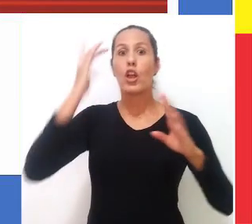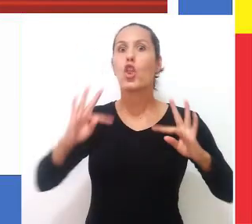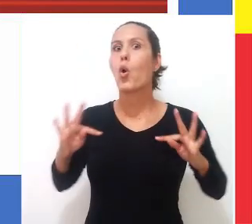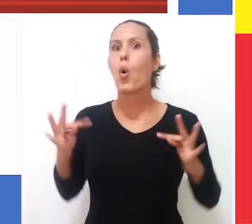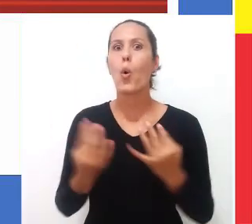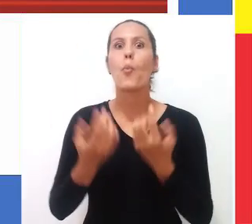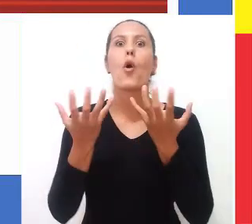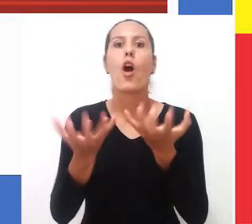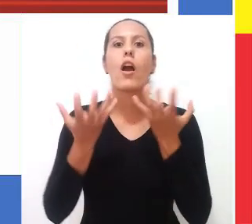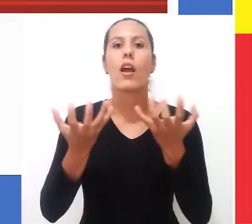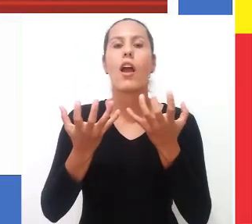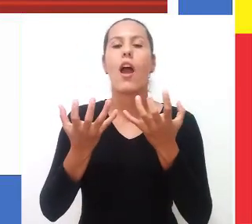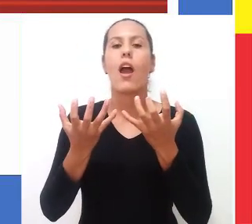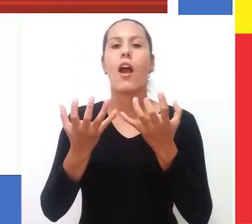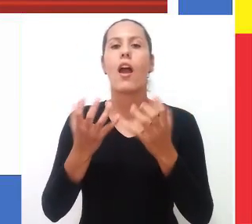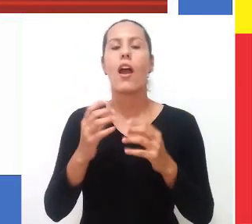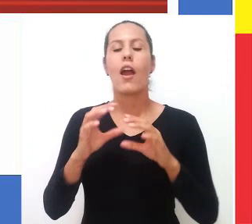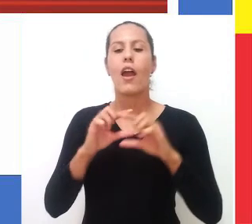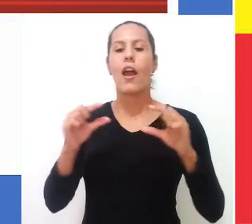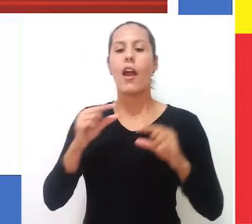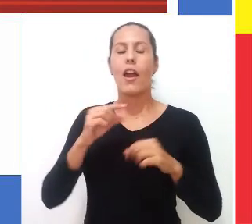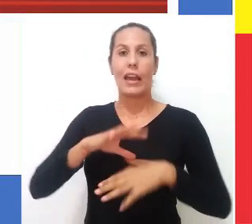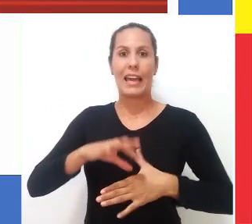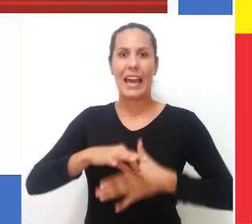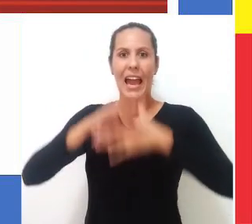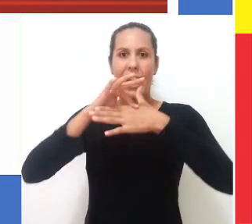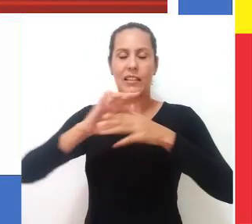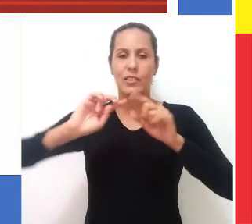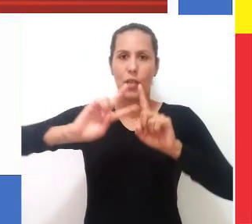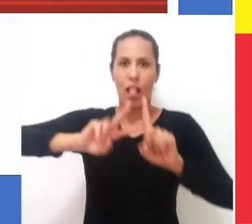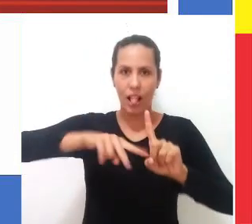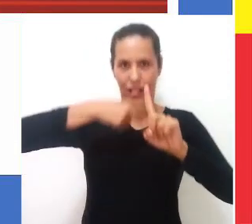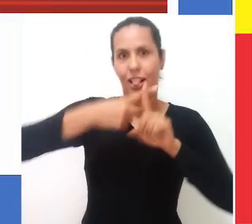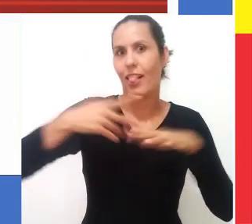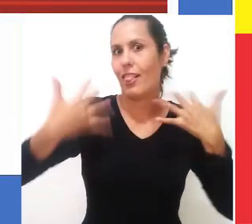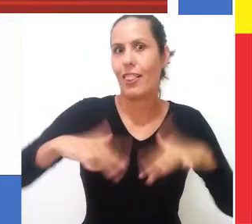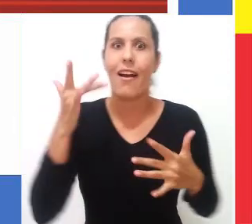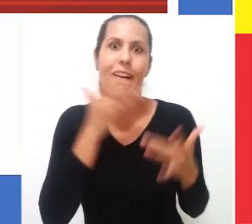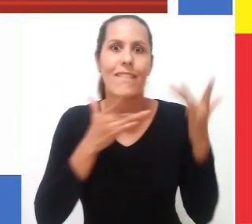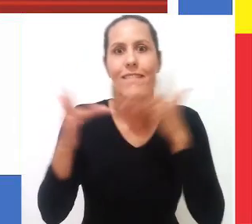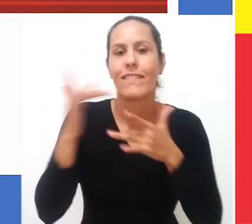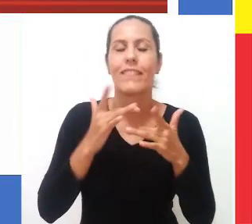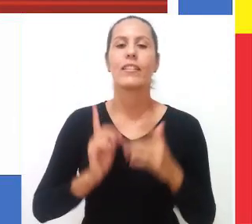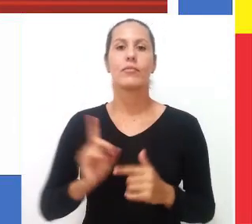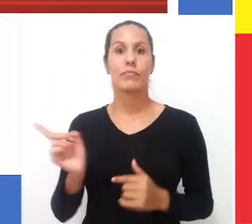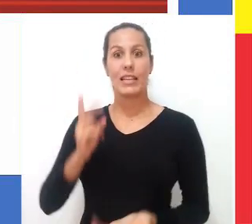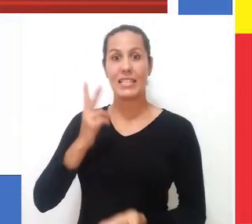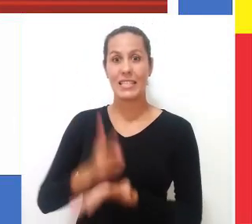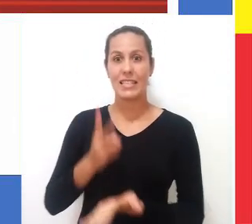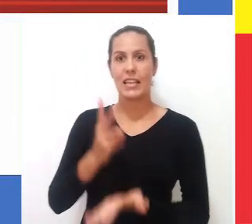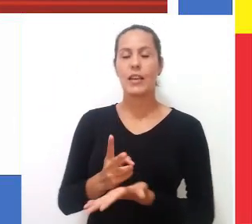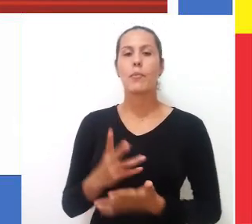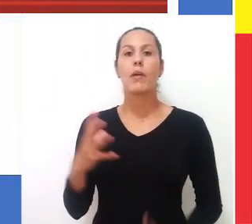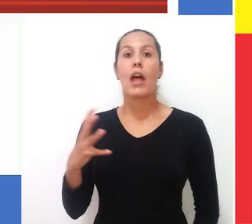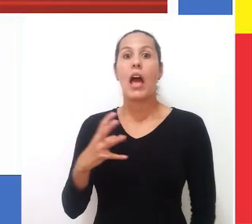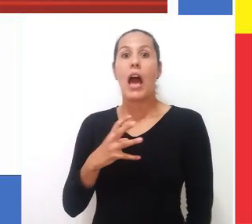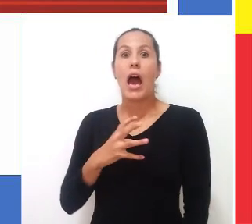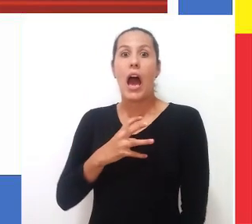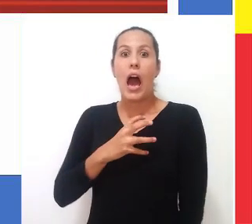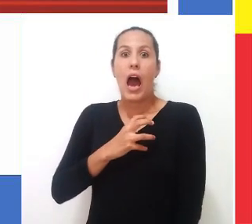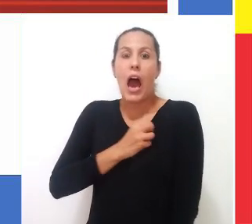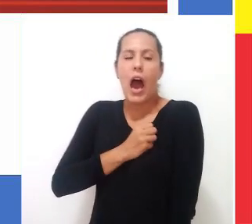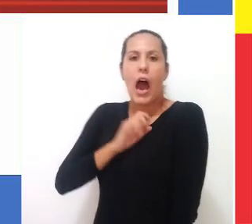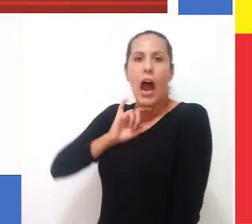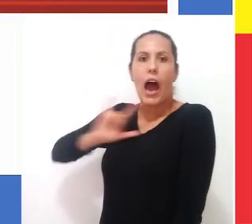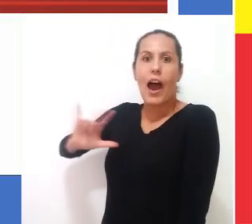Não, todo mundo quer um com volume extra de carne. Sempre o slogan do McDonald's, I'm loving it.